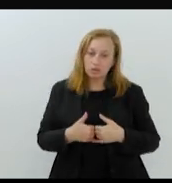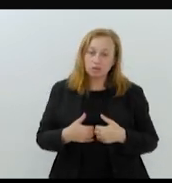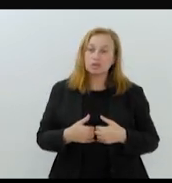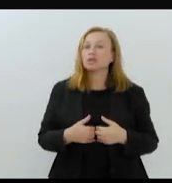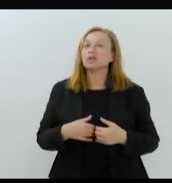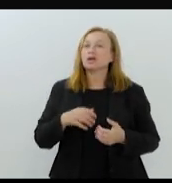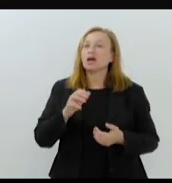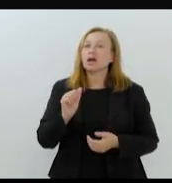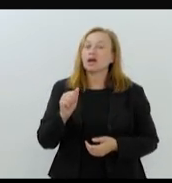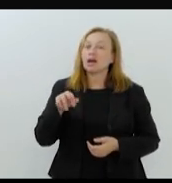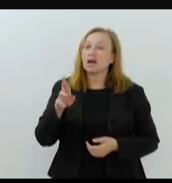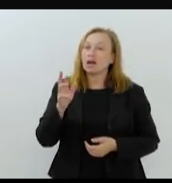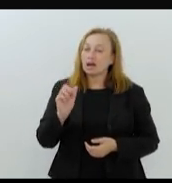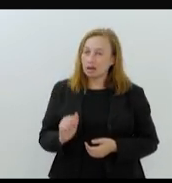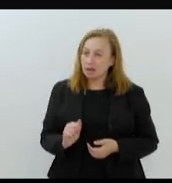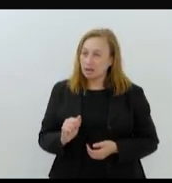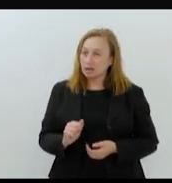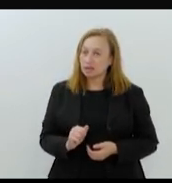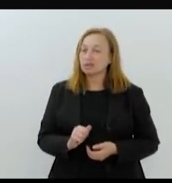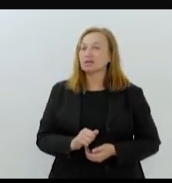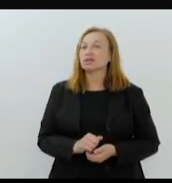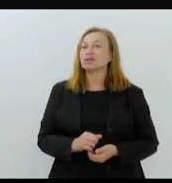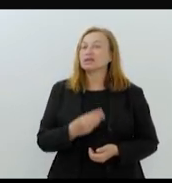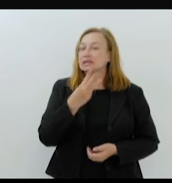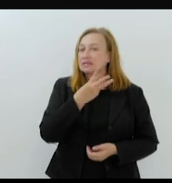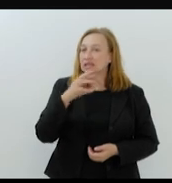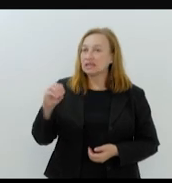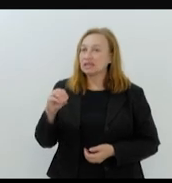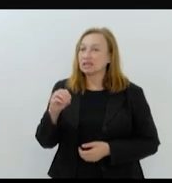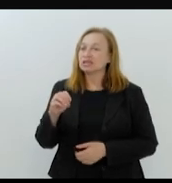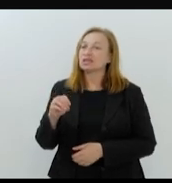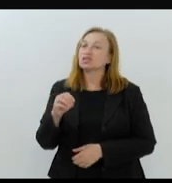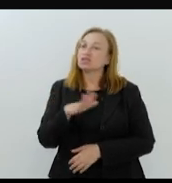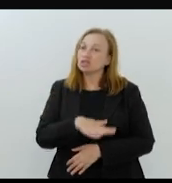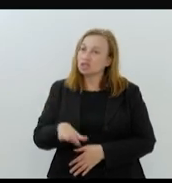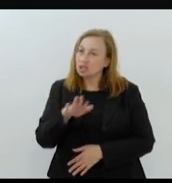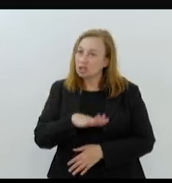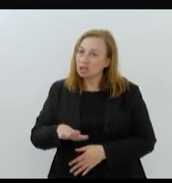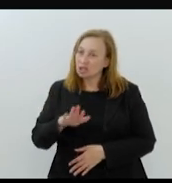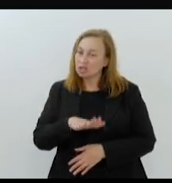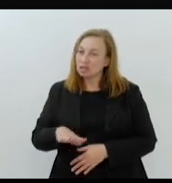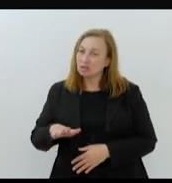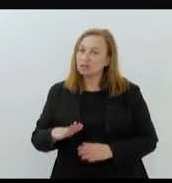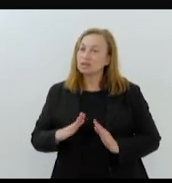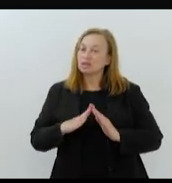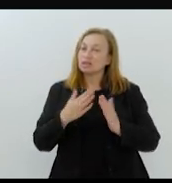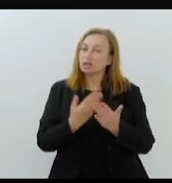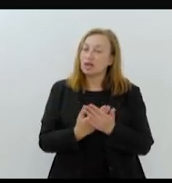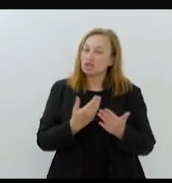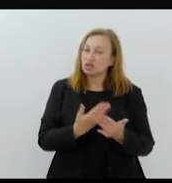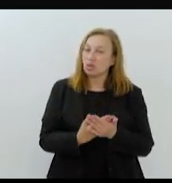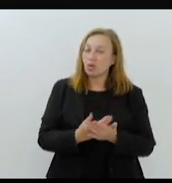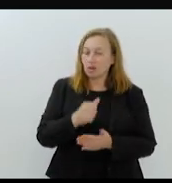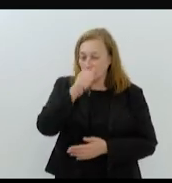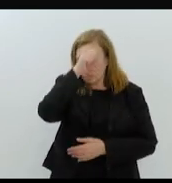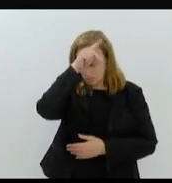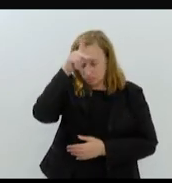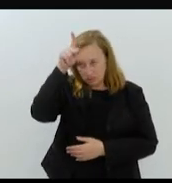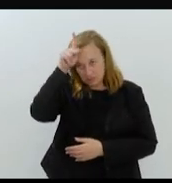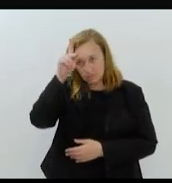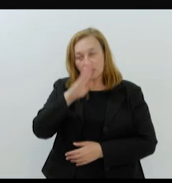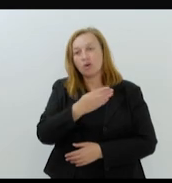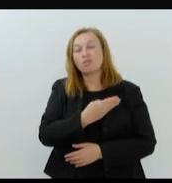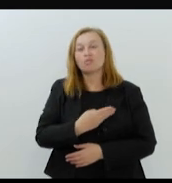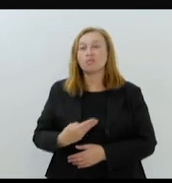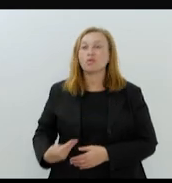Reis, que vai estar atendendo a 300 crianças da rede pública municipal, né, desejando também